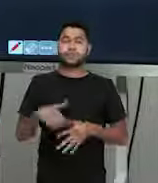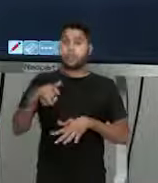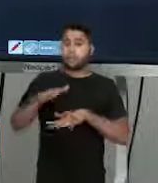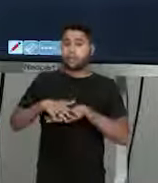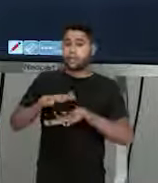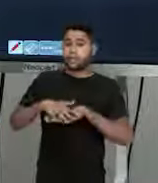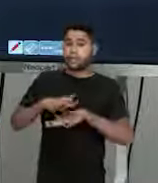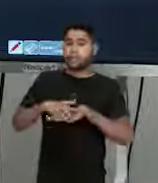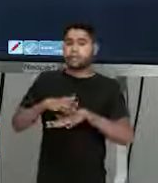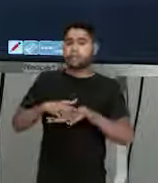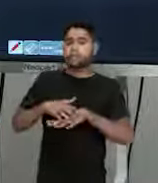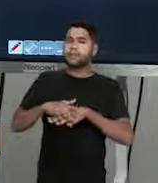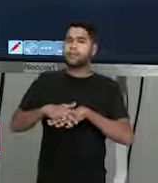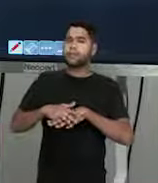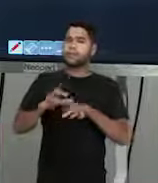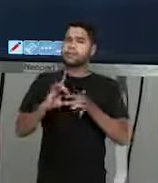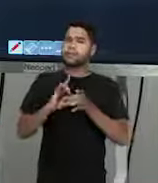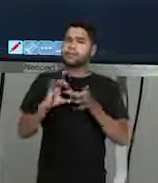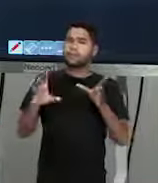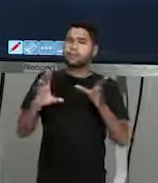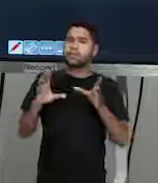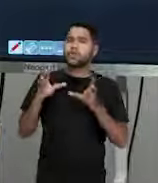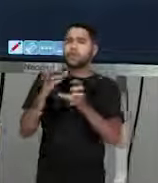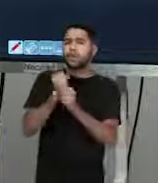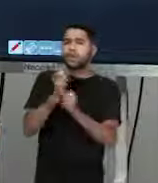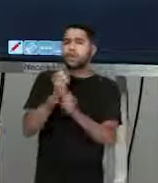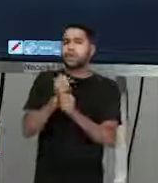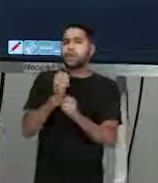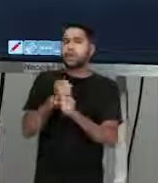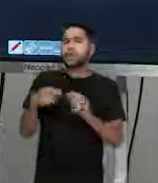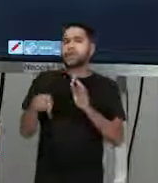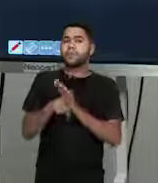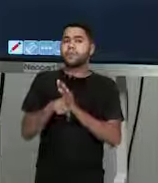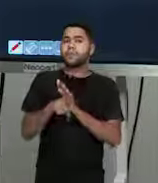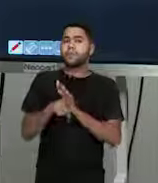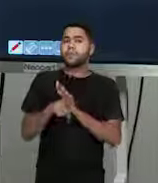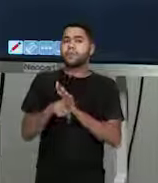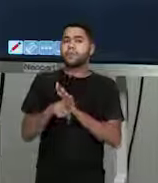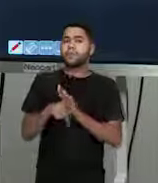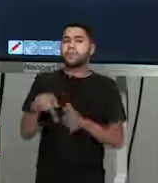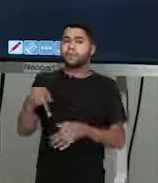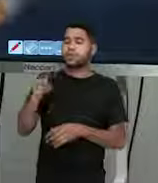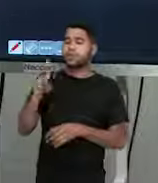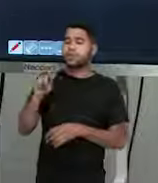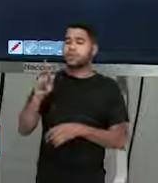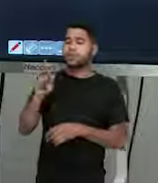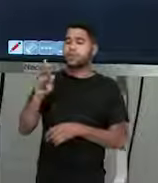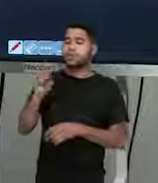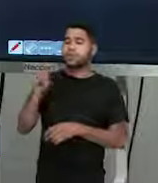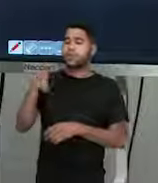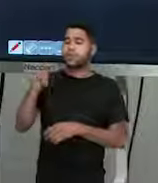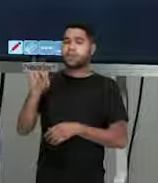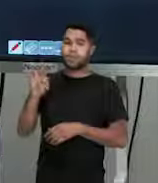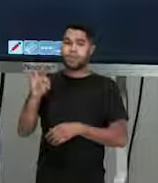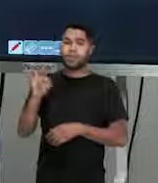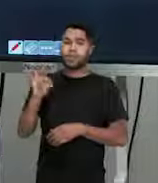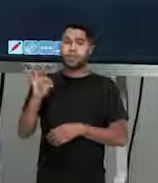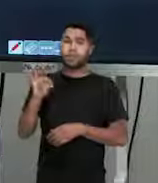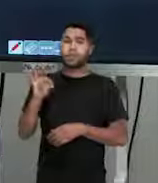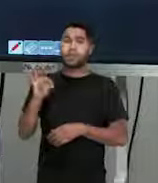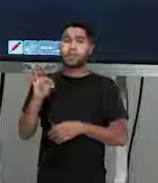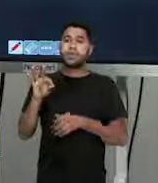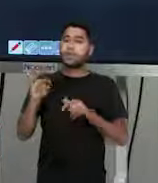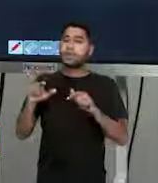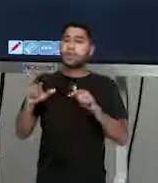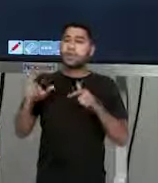matemática que nos permite calcular o rendimento de uma máquina de Carnot, ou seja, uma máquina que